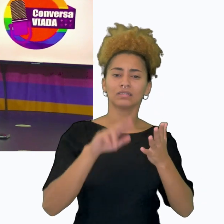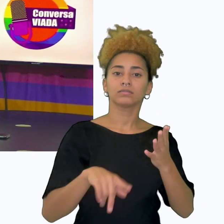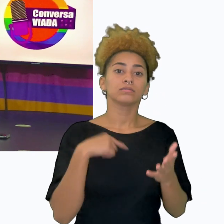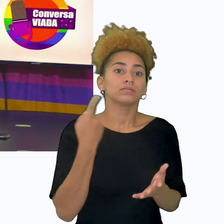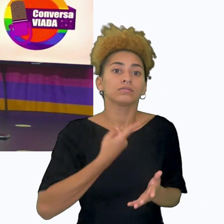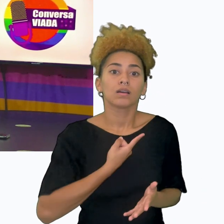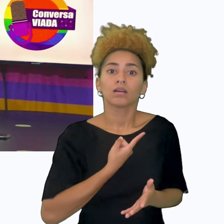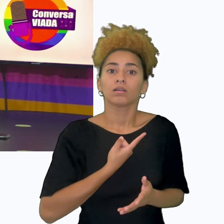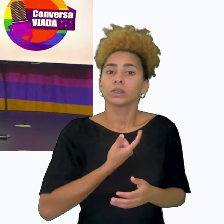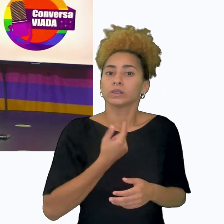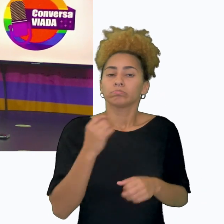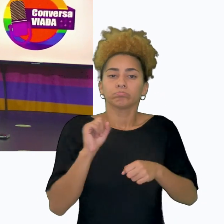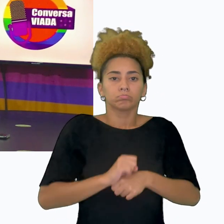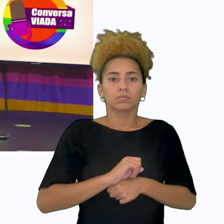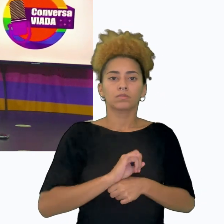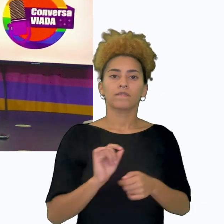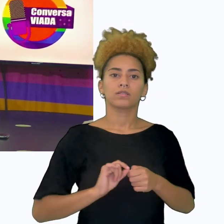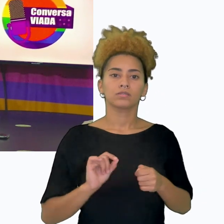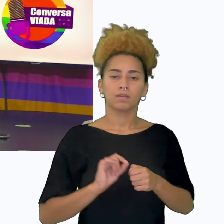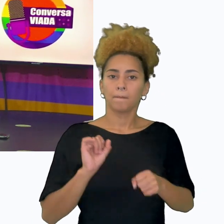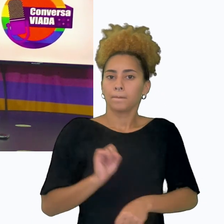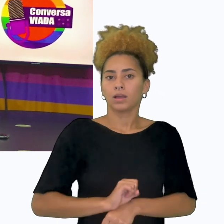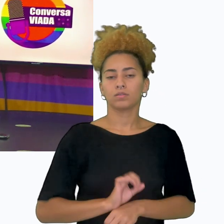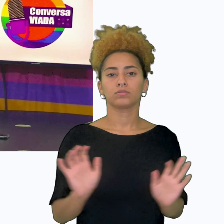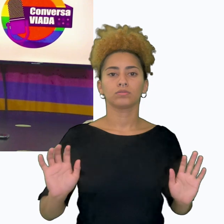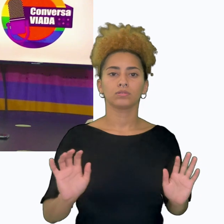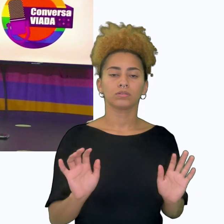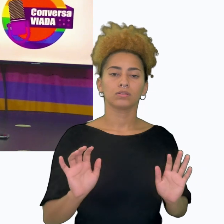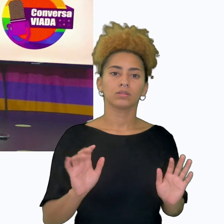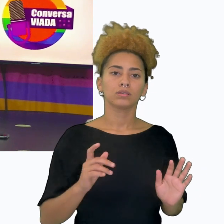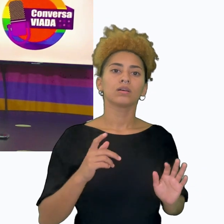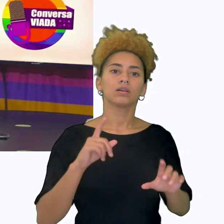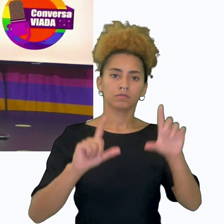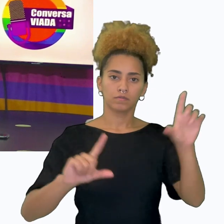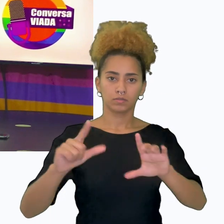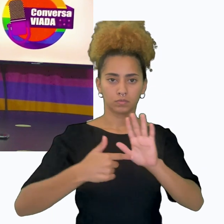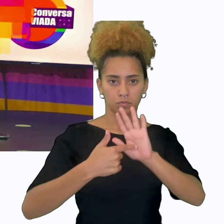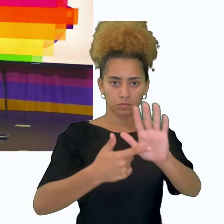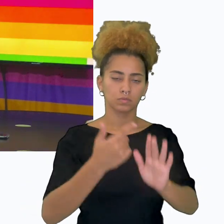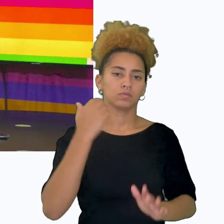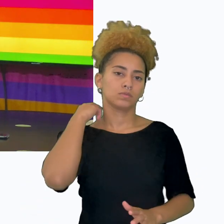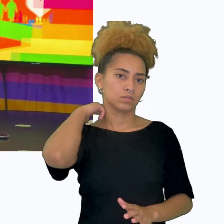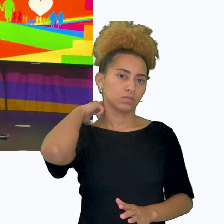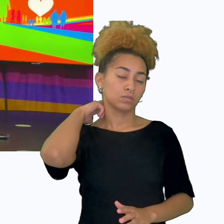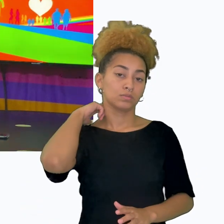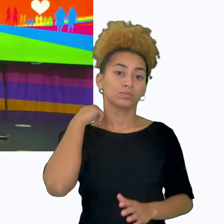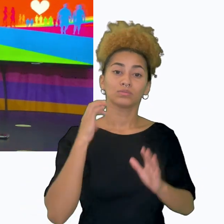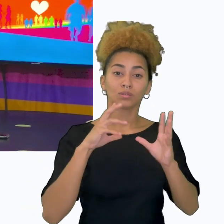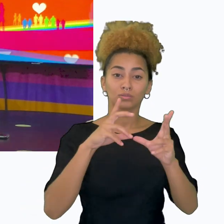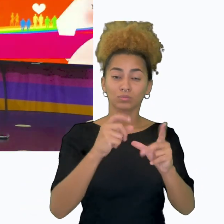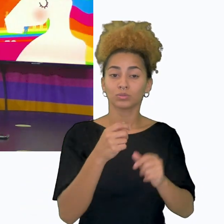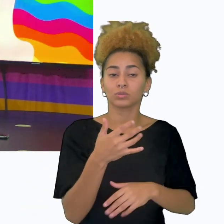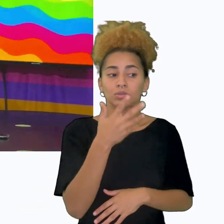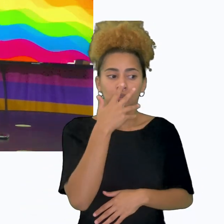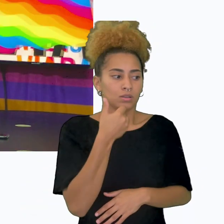tudo. E aí nós fomos vetados de fazer. E o N disse, vamos fazer. Quando ele colocou no ar, todo mundo tava com isso aqui. Eu não